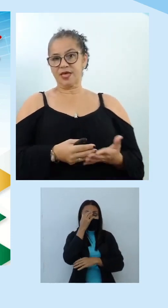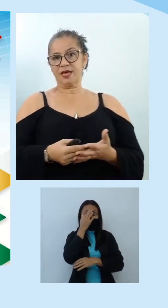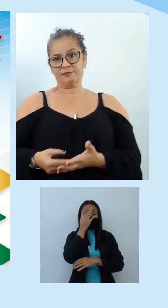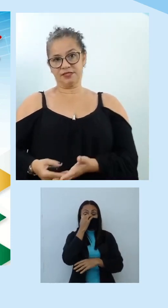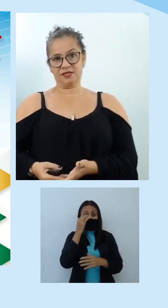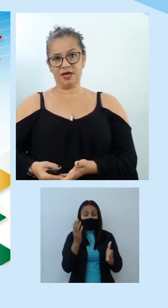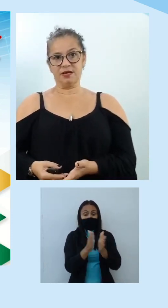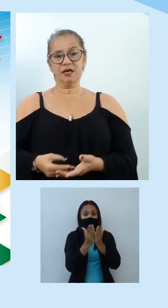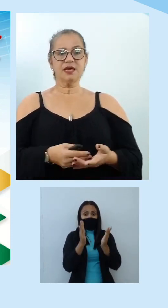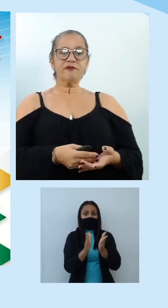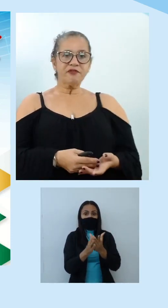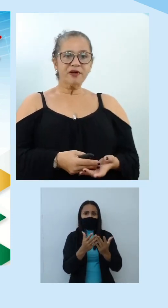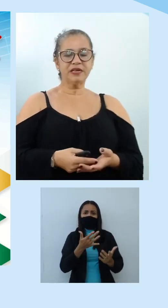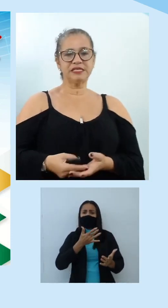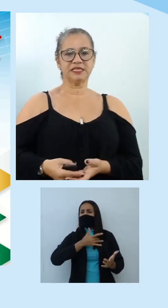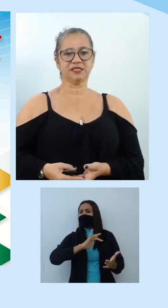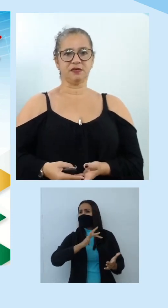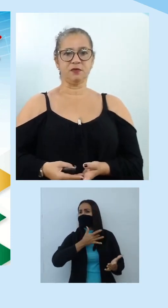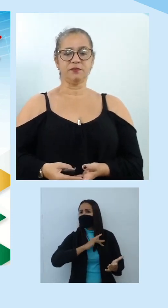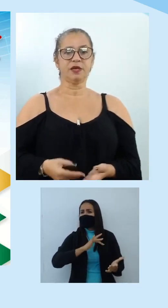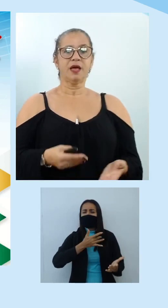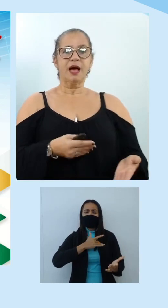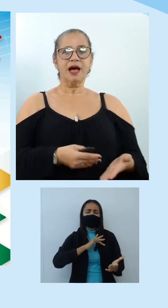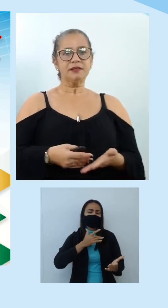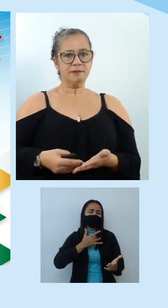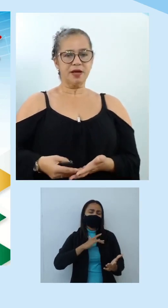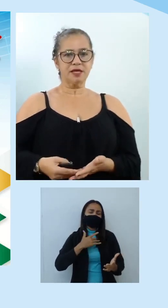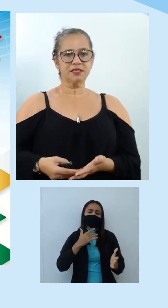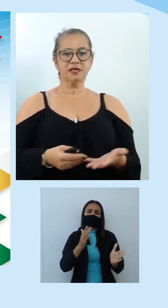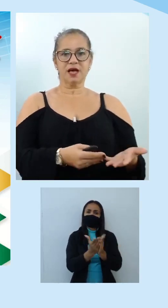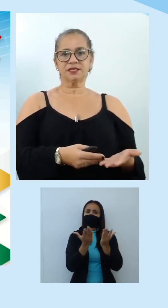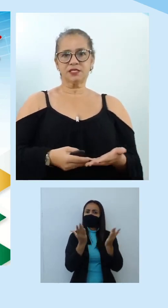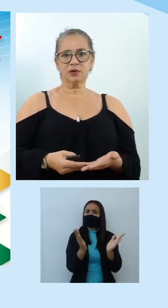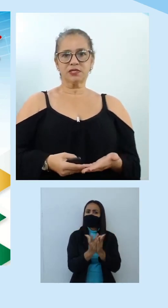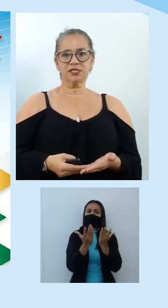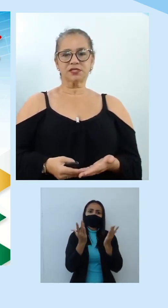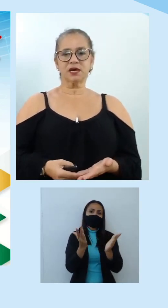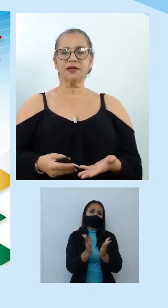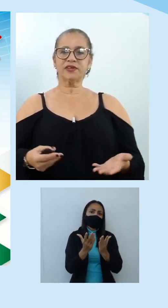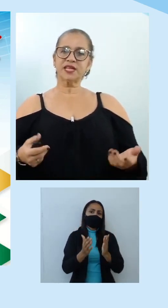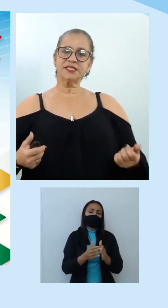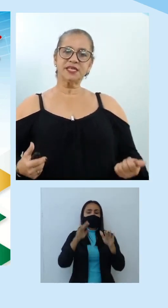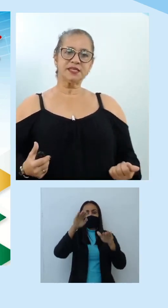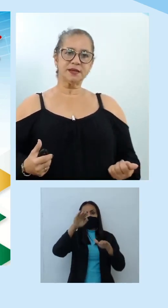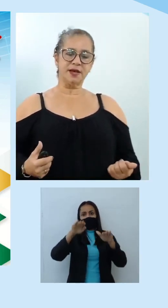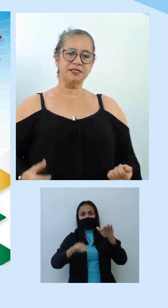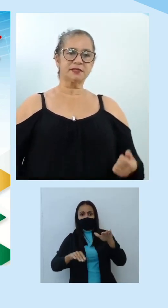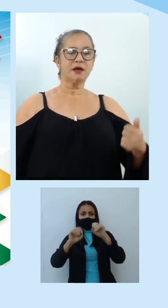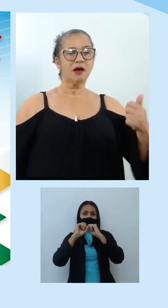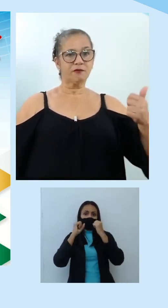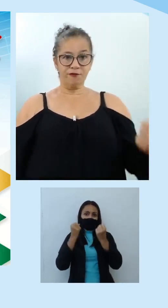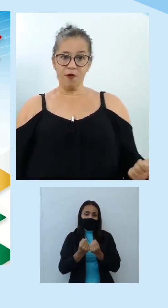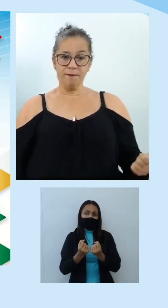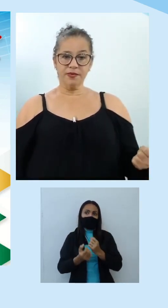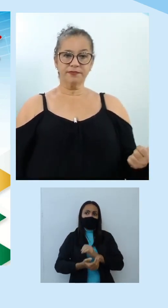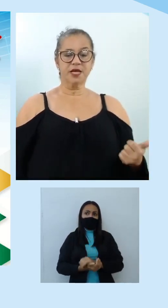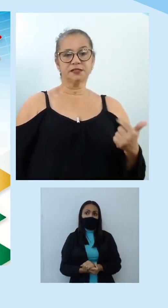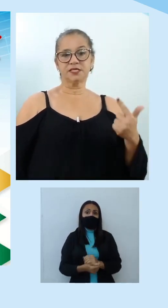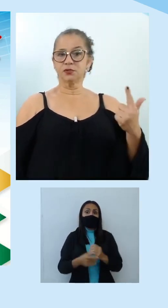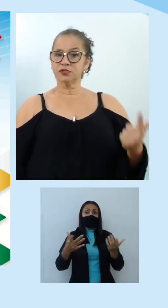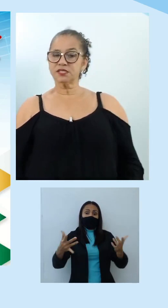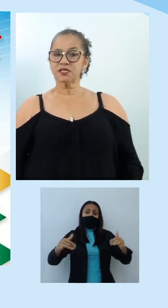pobreza é a miséria e a favelização. Ademais, a desigualdade social ela vai trazer ainda mais